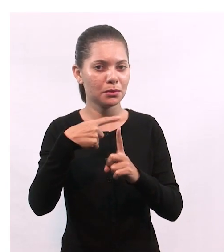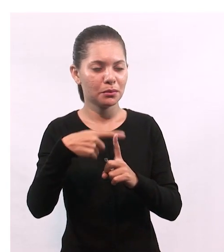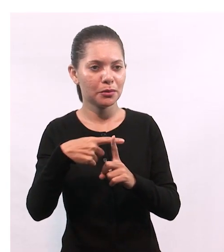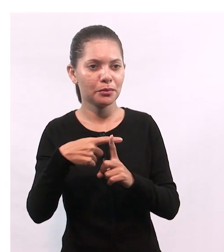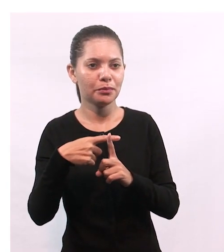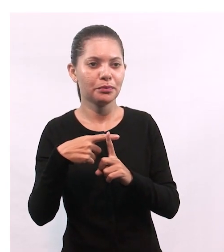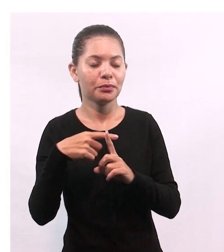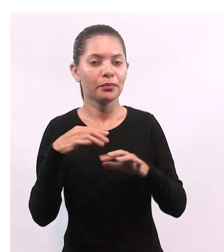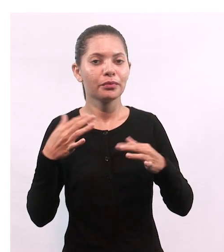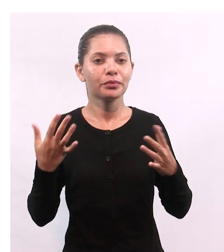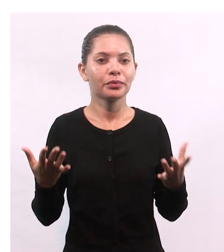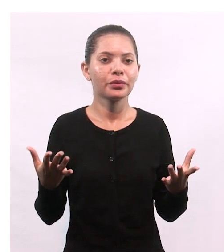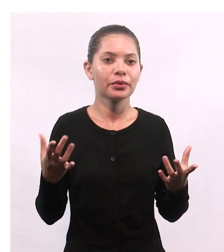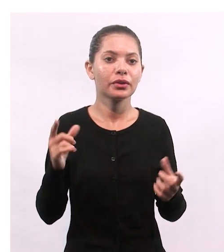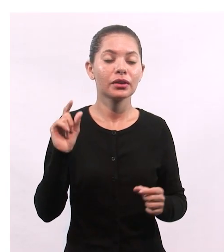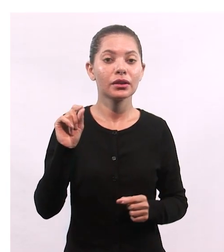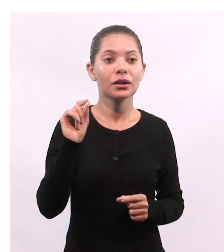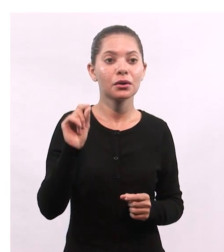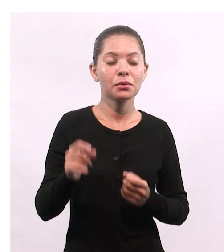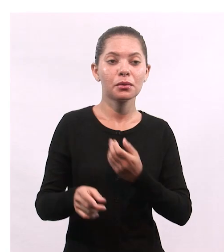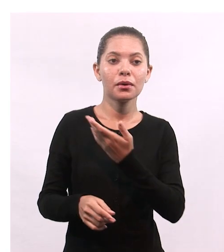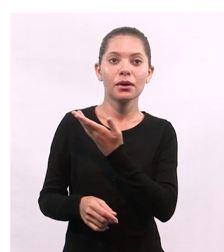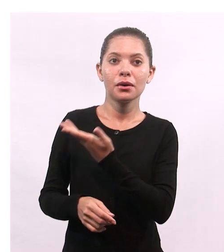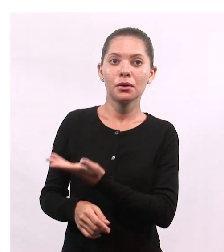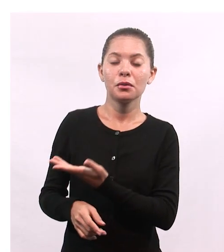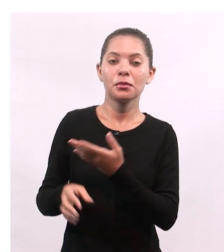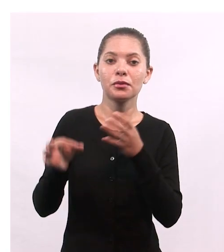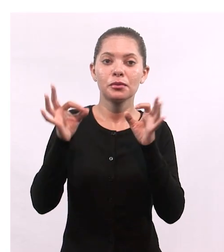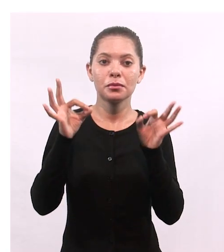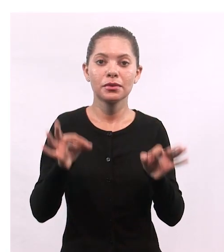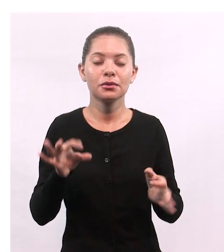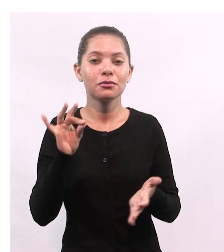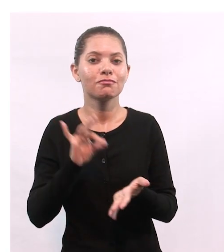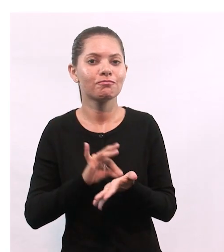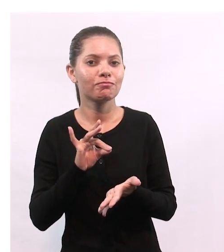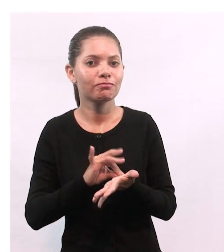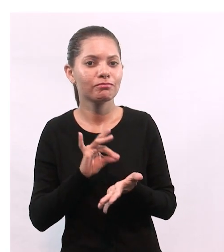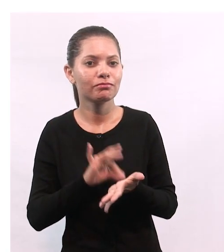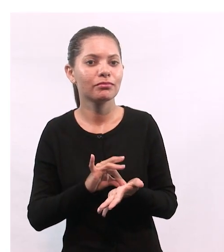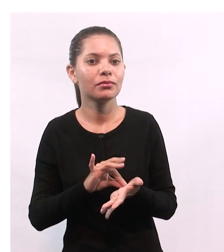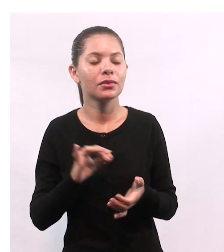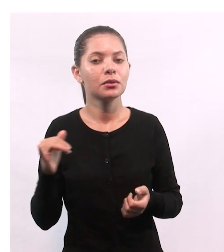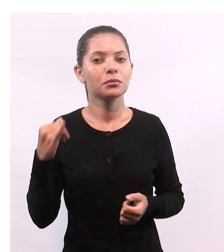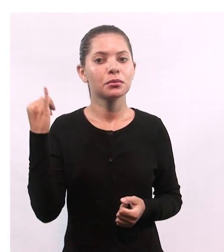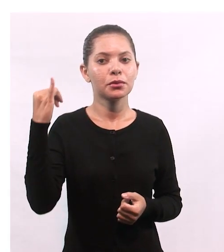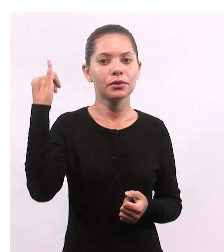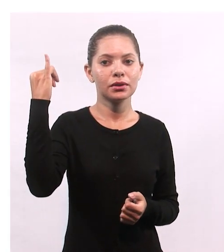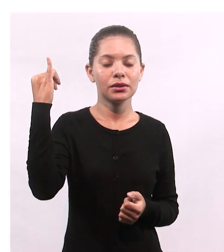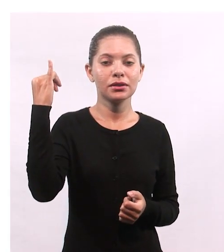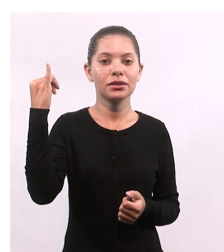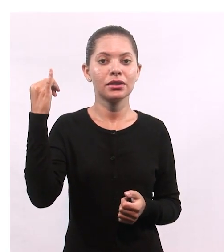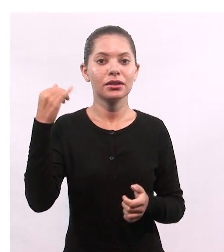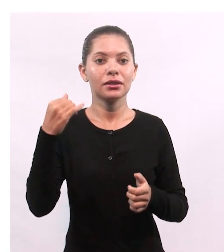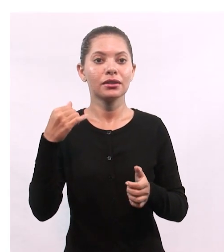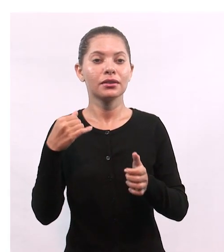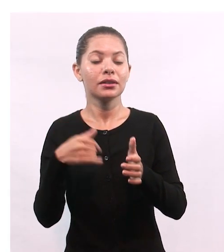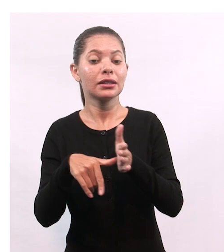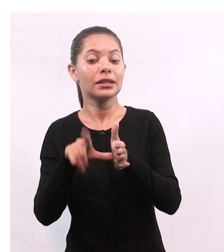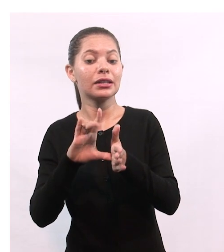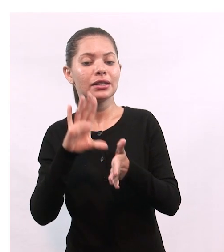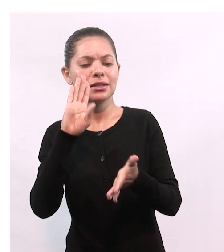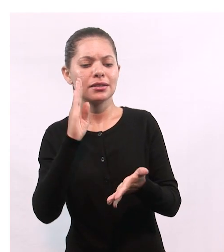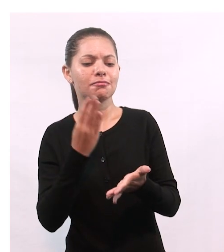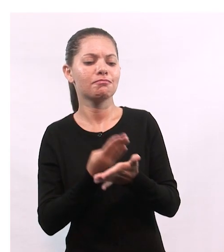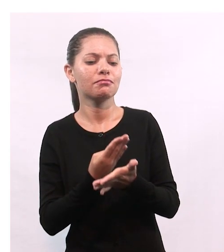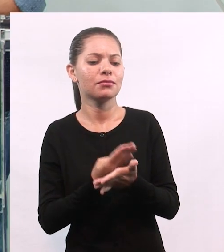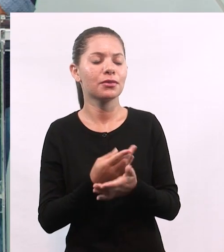é igual à soma dos catetos ao quadrado. Então, o teorema é uma proposição, é uma afirmação verdadeira de relevância. É algo que já